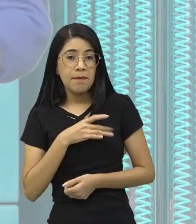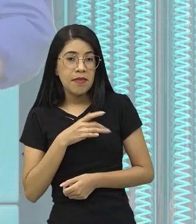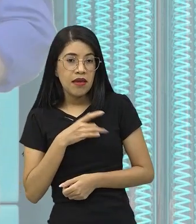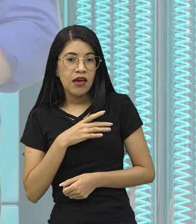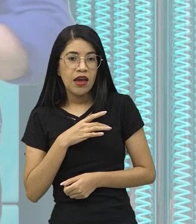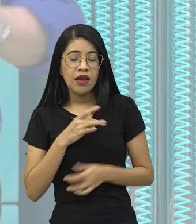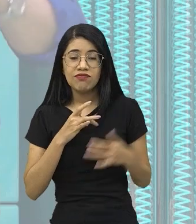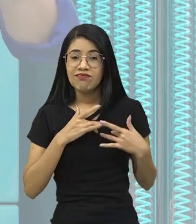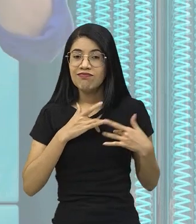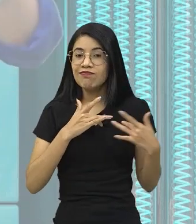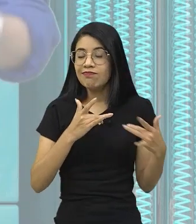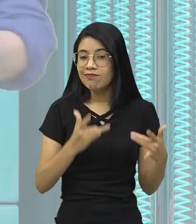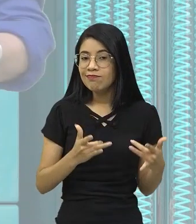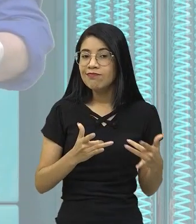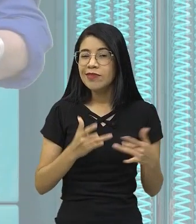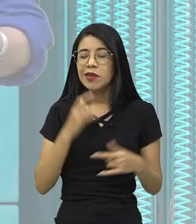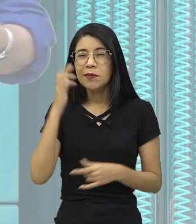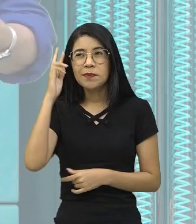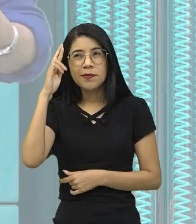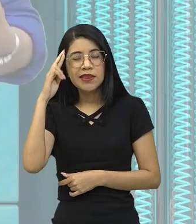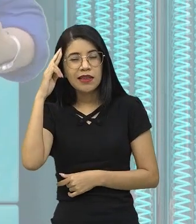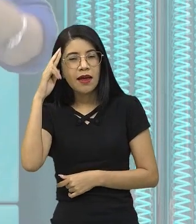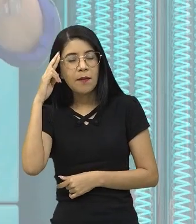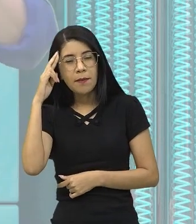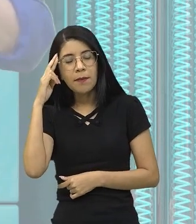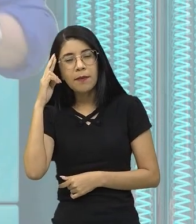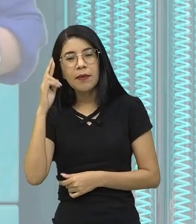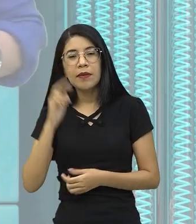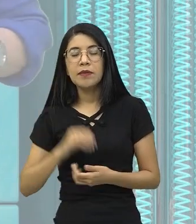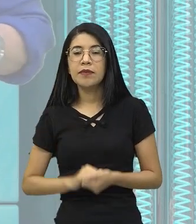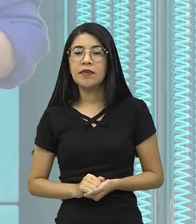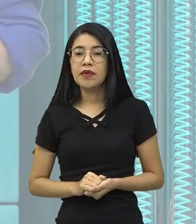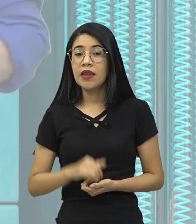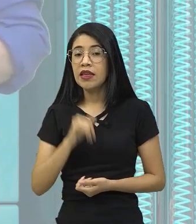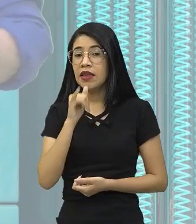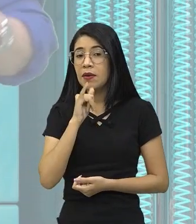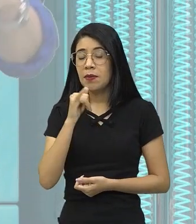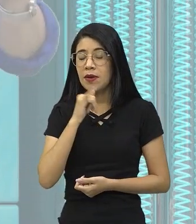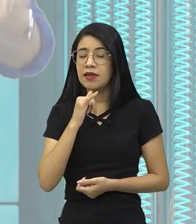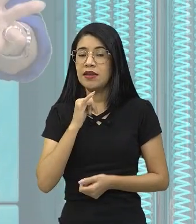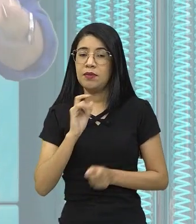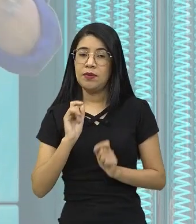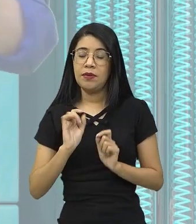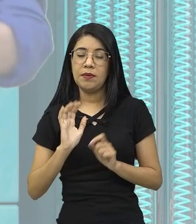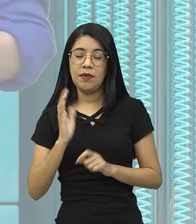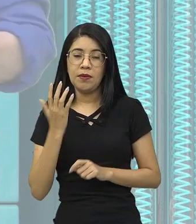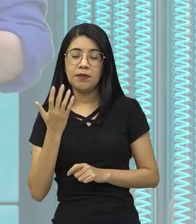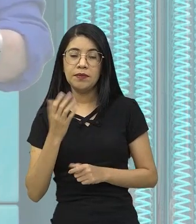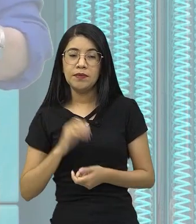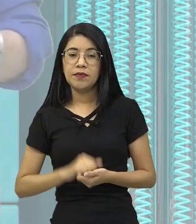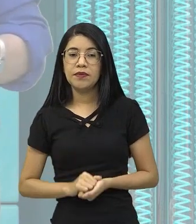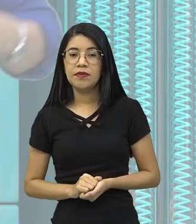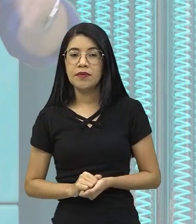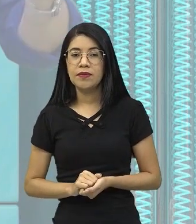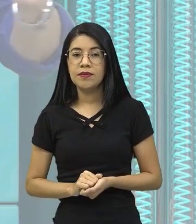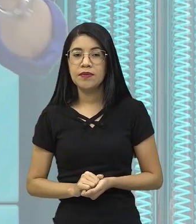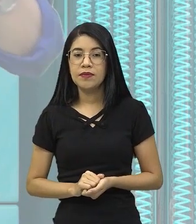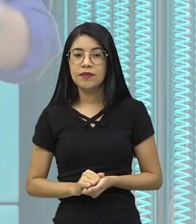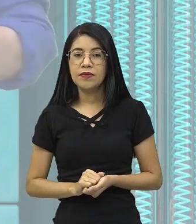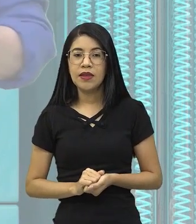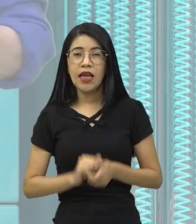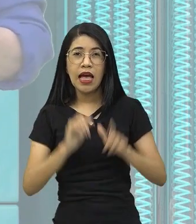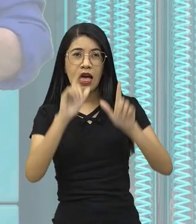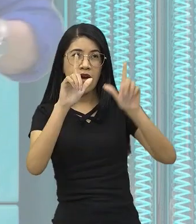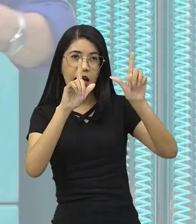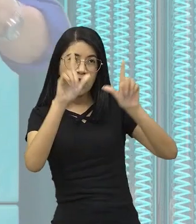de compaixão, de reflexão. E como exemplo desse efeito, nós vamos ver este exemplo. TV